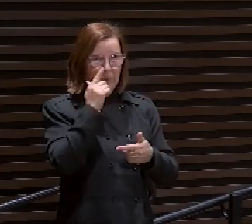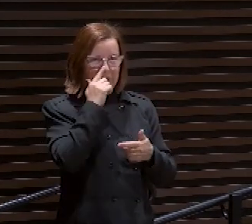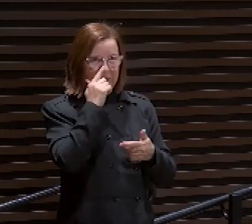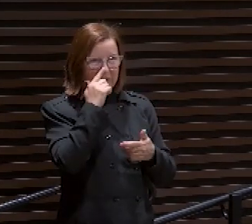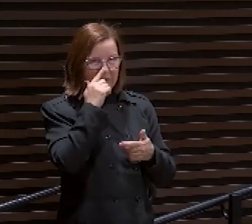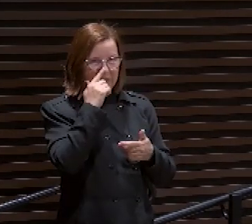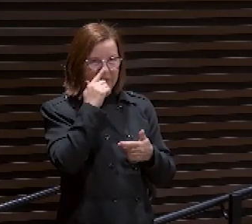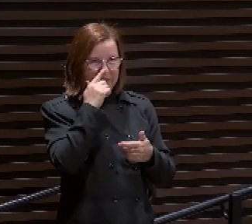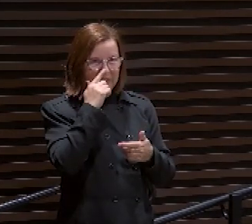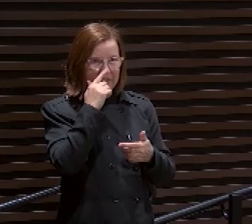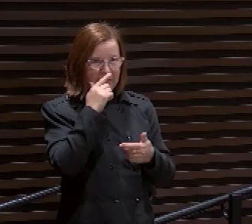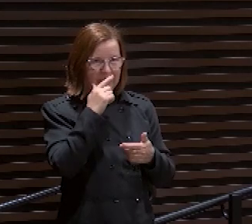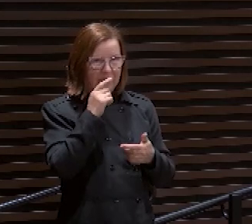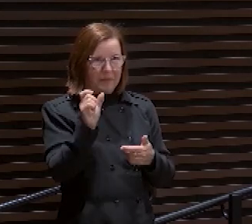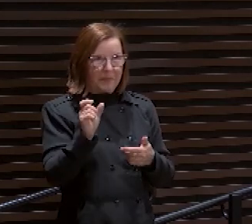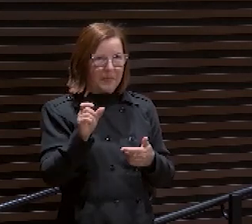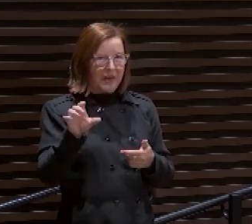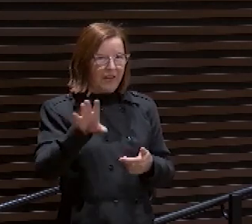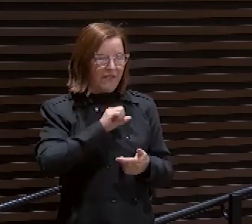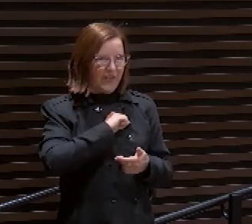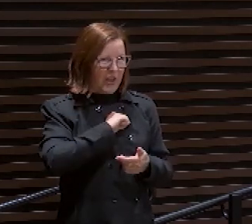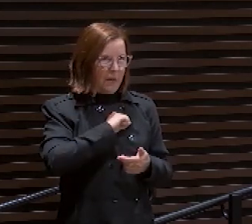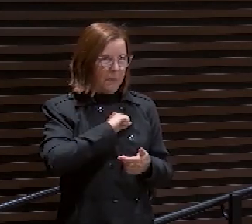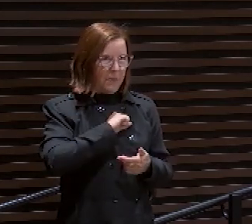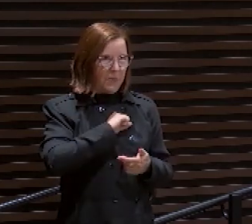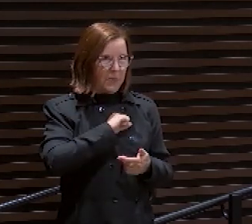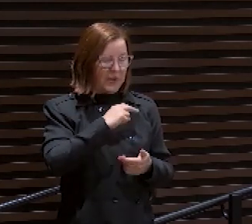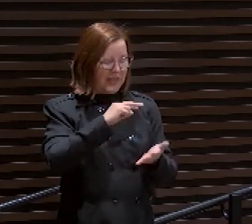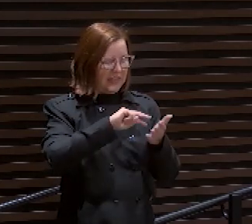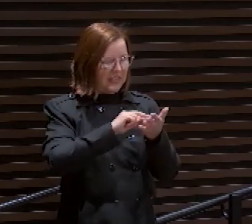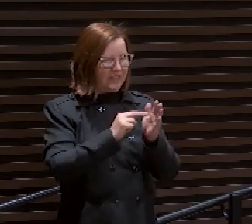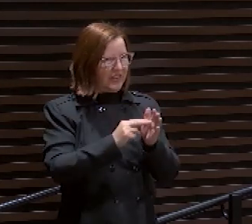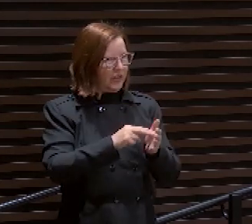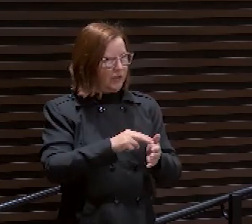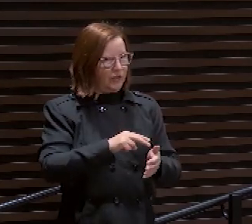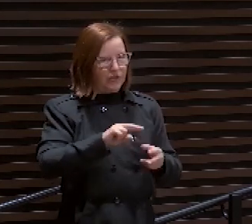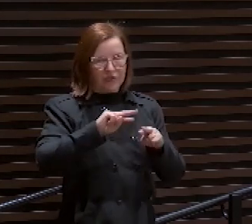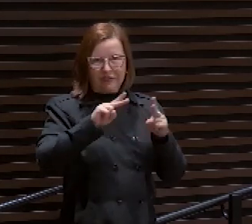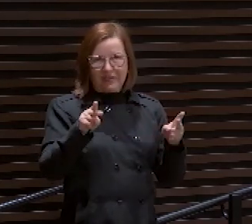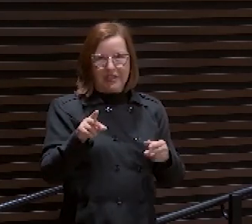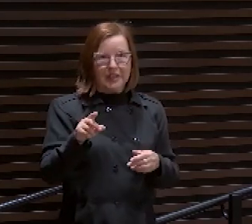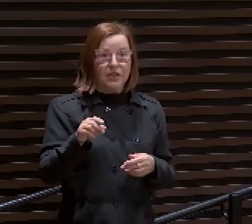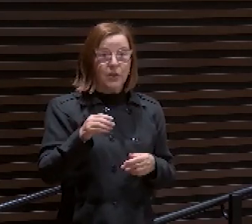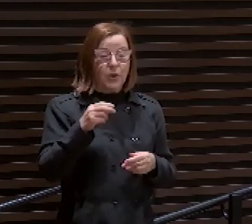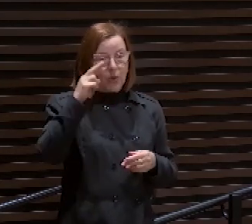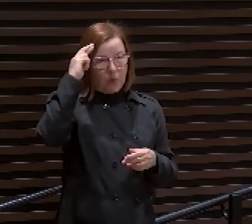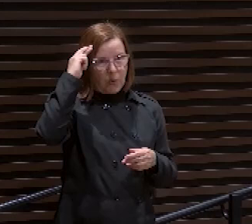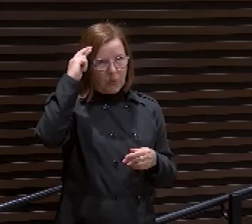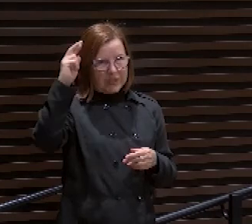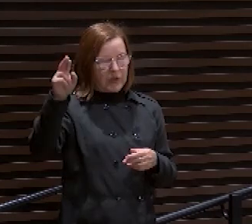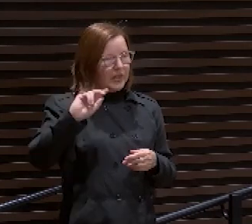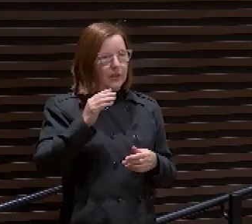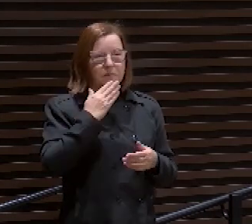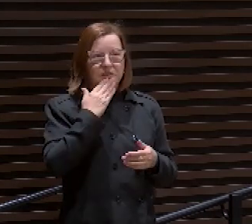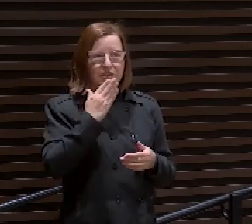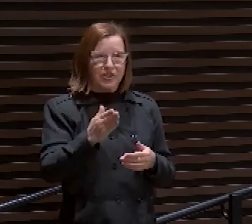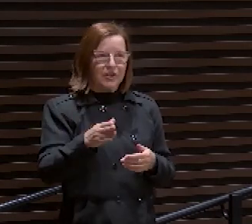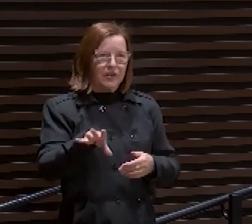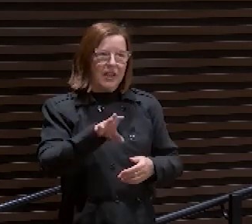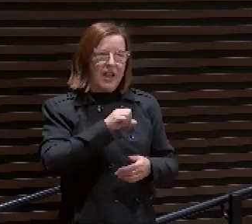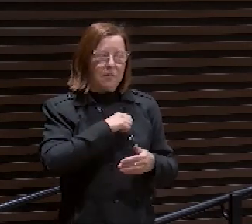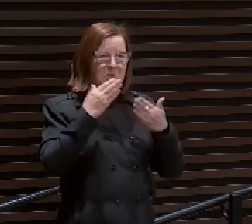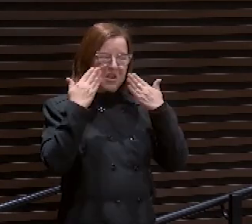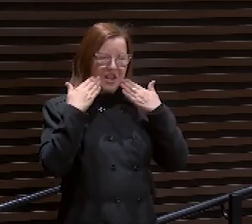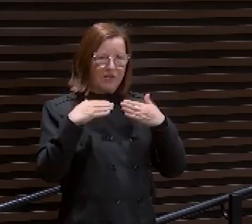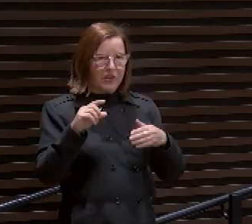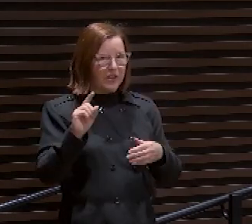Senhor não está pedindo aqui o amor storge, que é o amor de afeição natural. Ele também não está pedindo o amor eros, que é o amor romântico. Ele